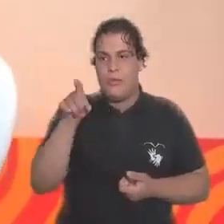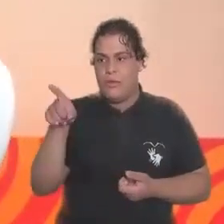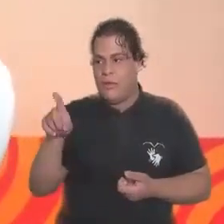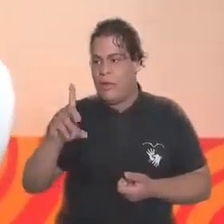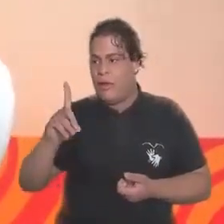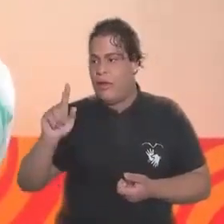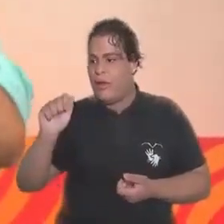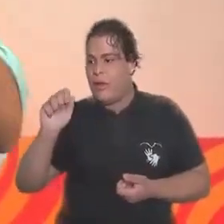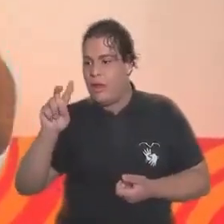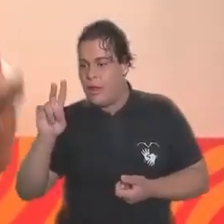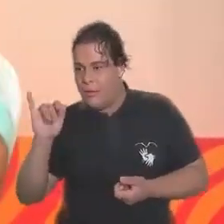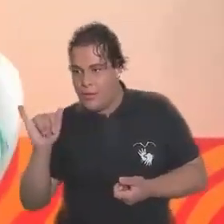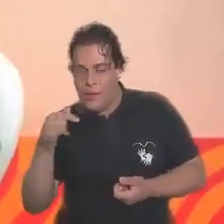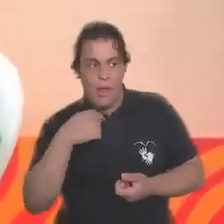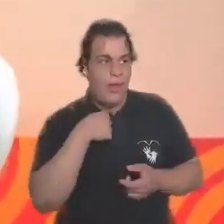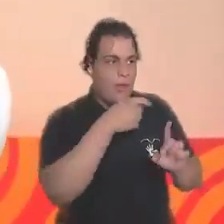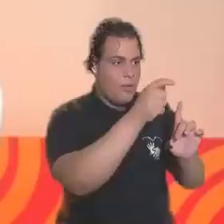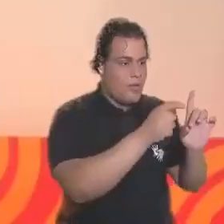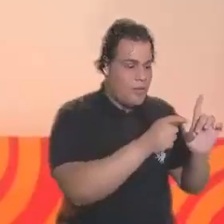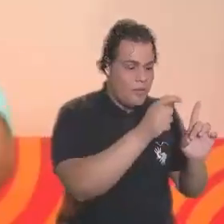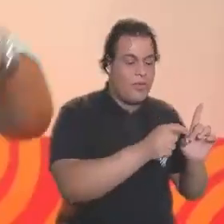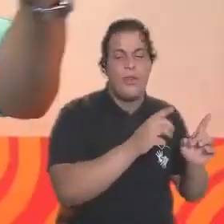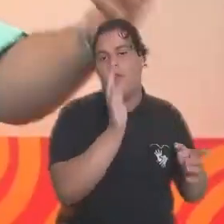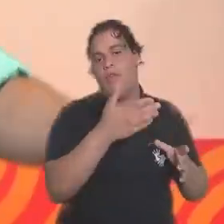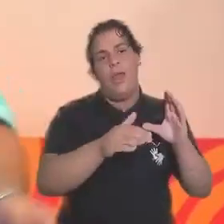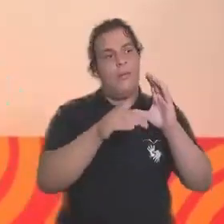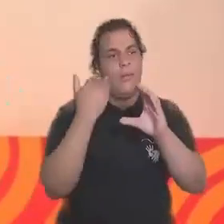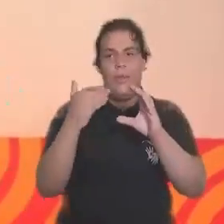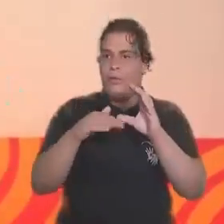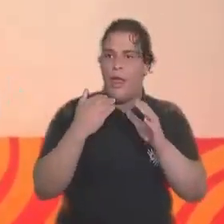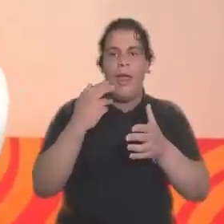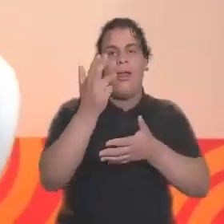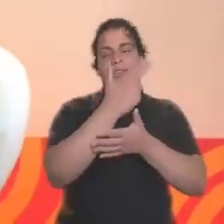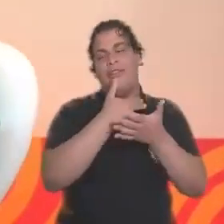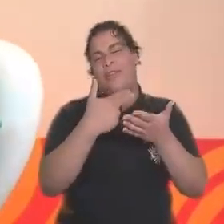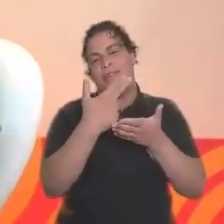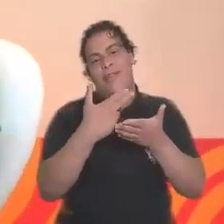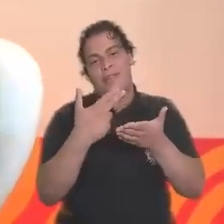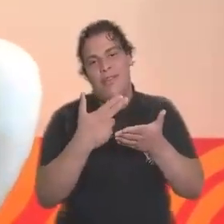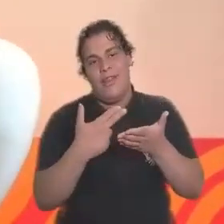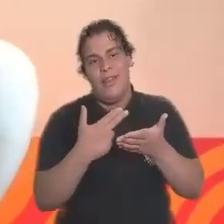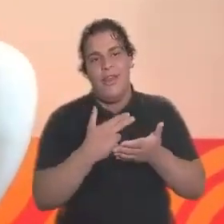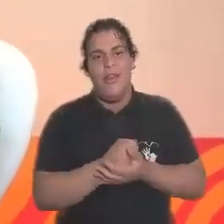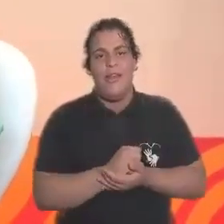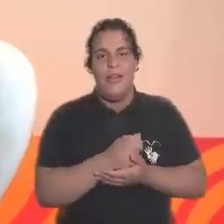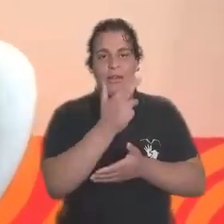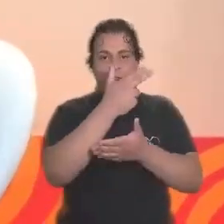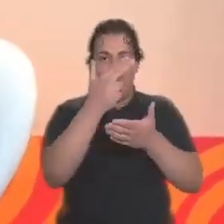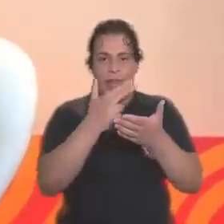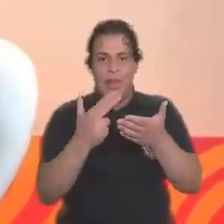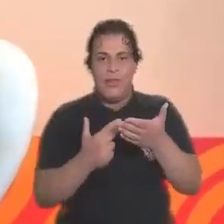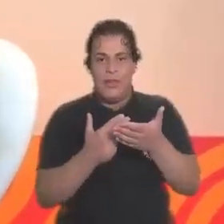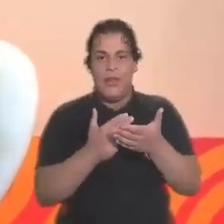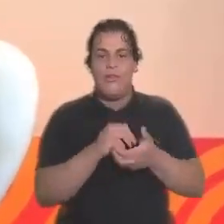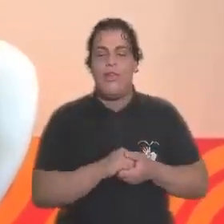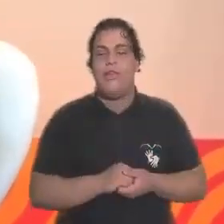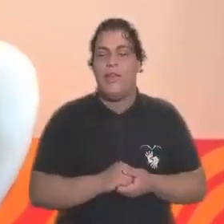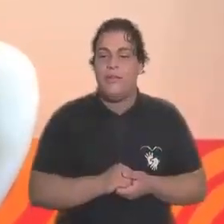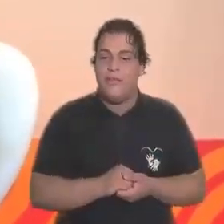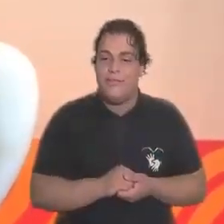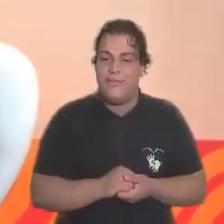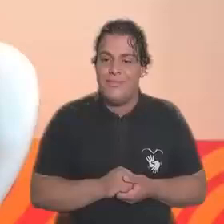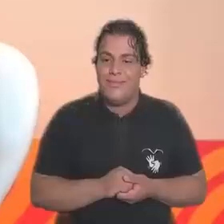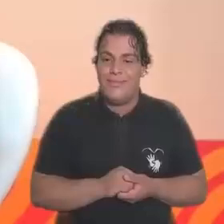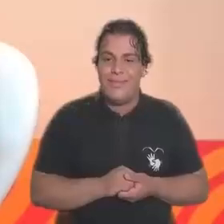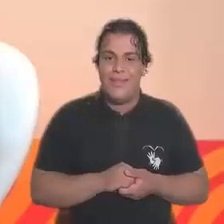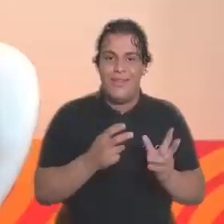personagem aqui. E eles me mandaram cartinhas, já me mandaram desenhos. Então, foi uma surpresa assim,